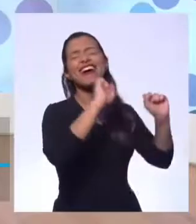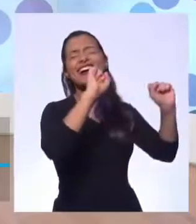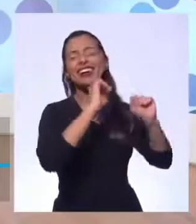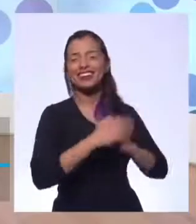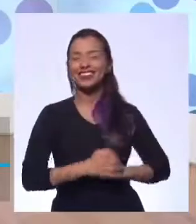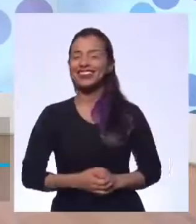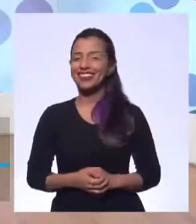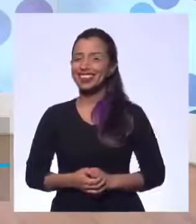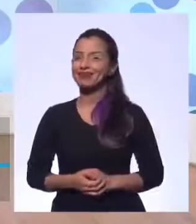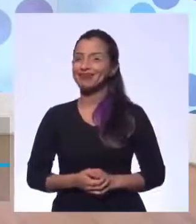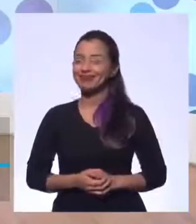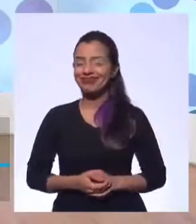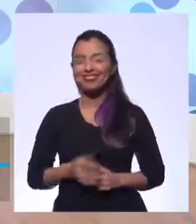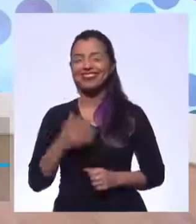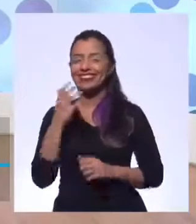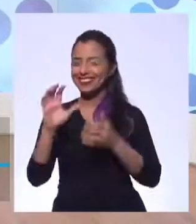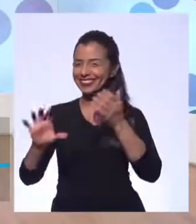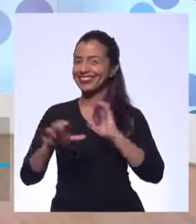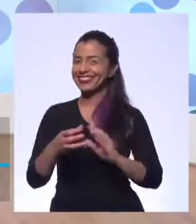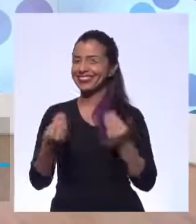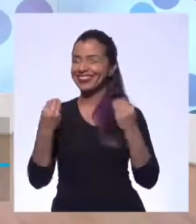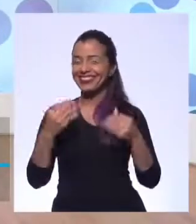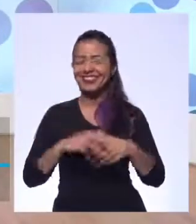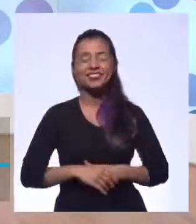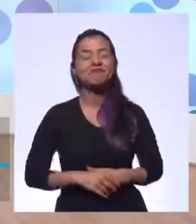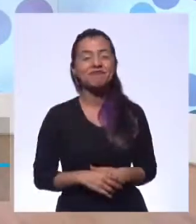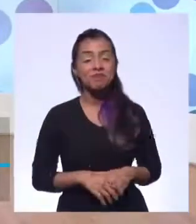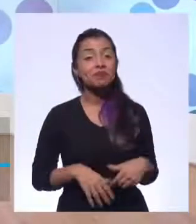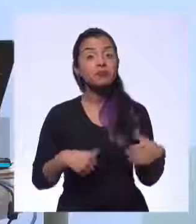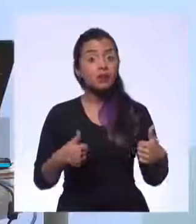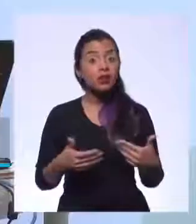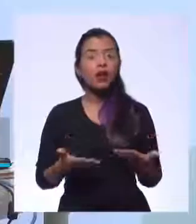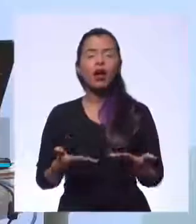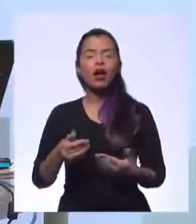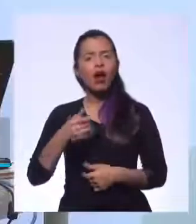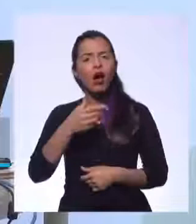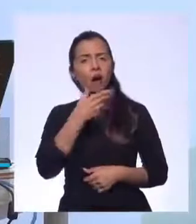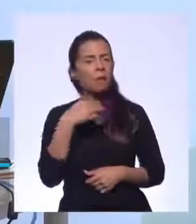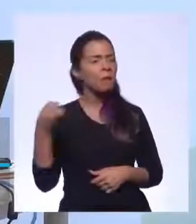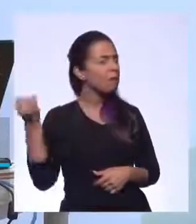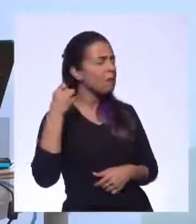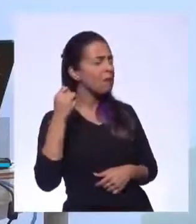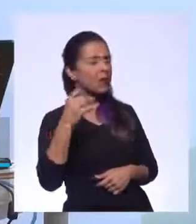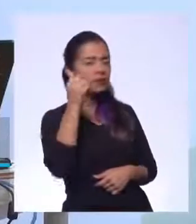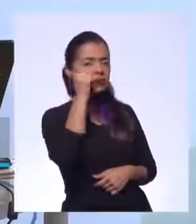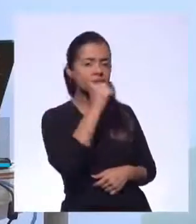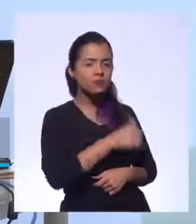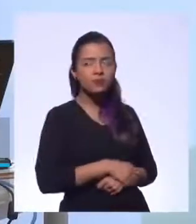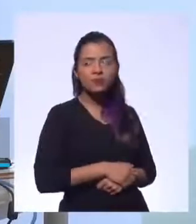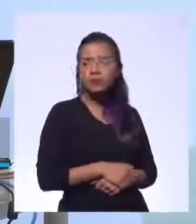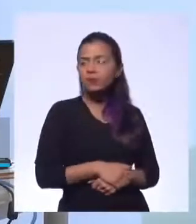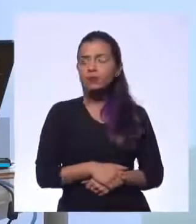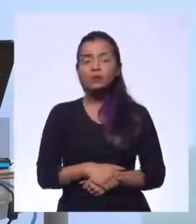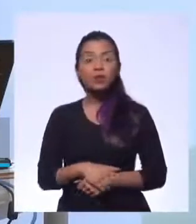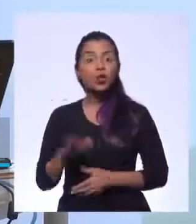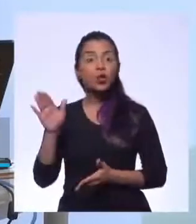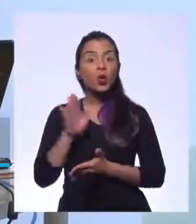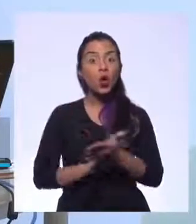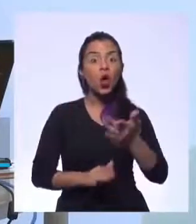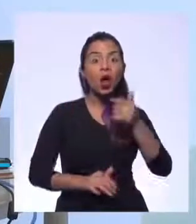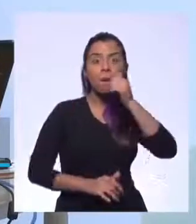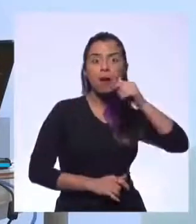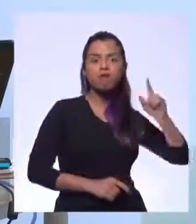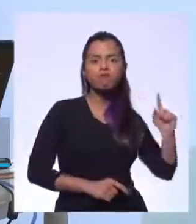que ponto chegamos? Pronto! O homem nem terminou de dizer feiticeira. aparece Dona Otília,